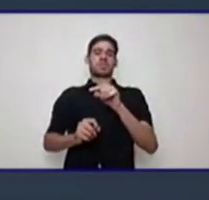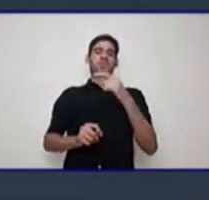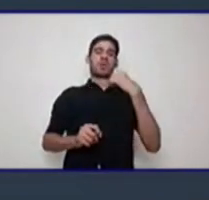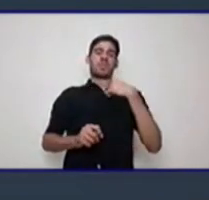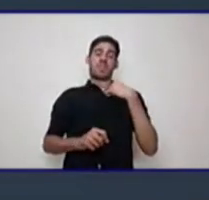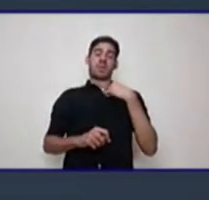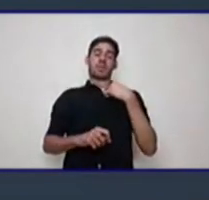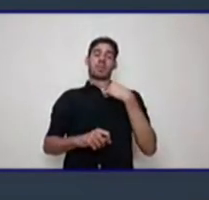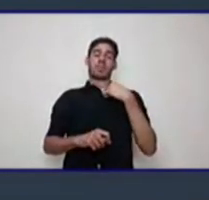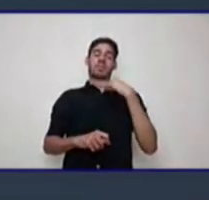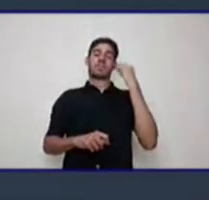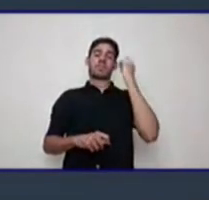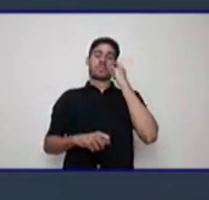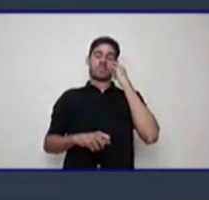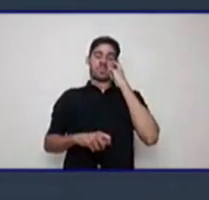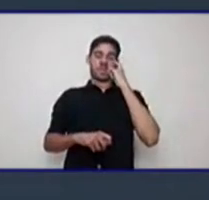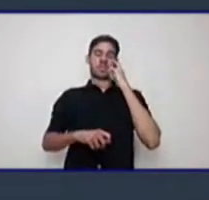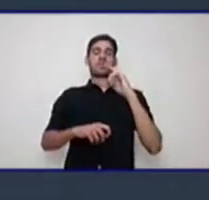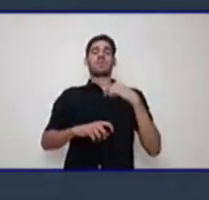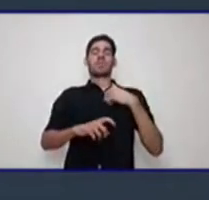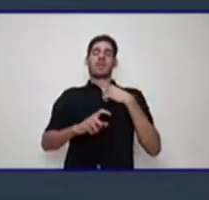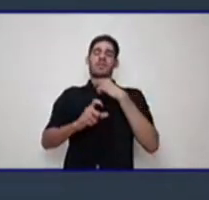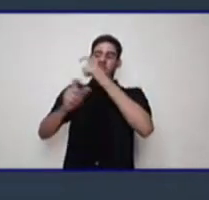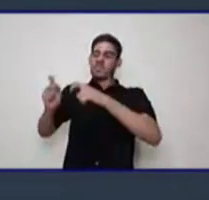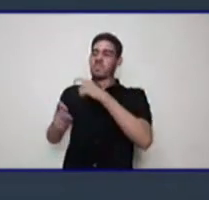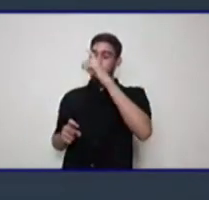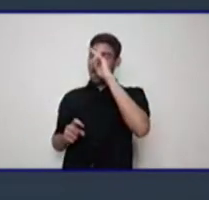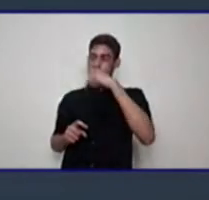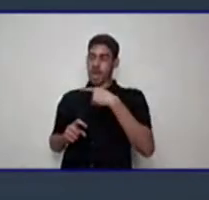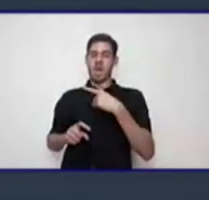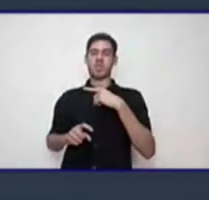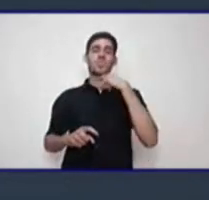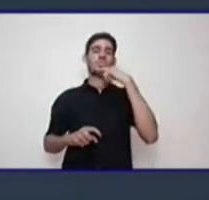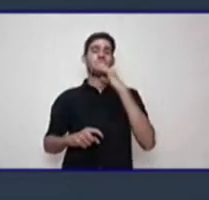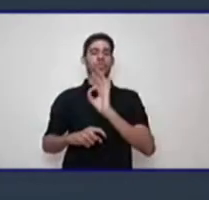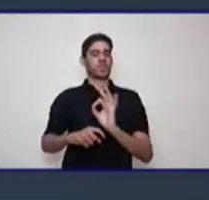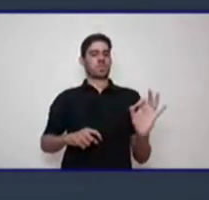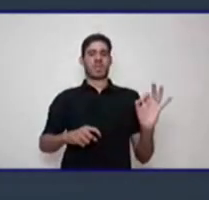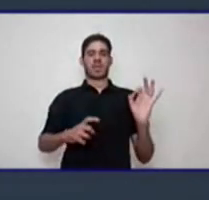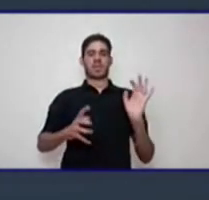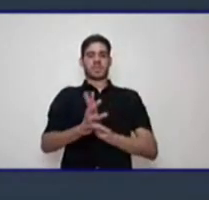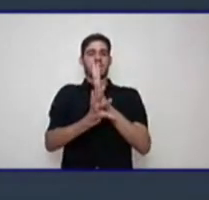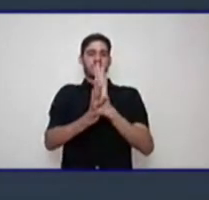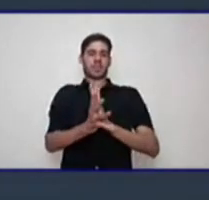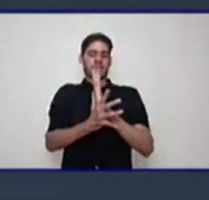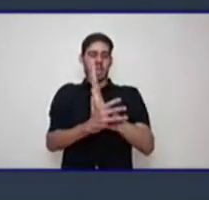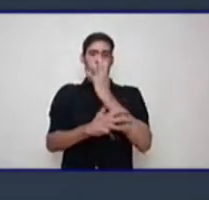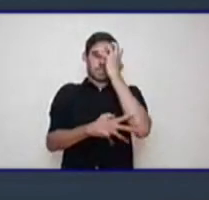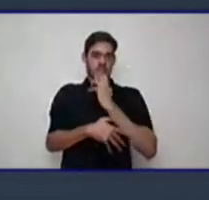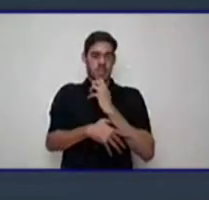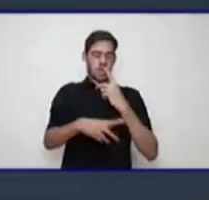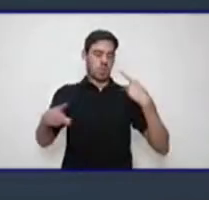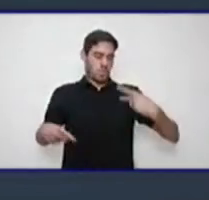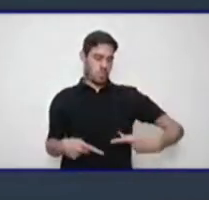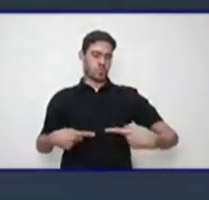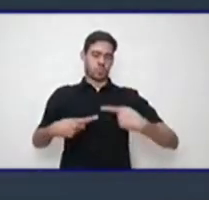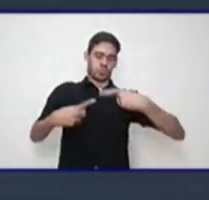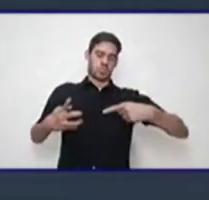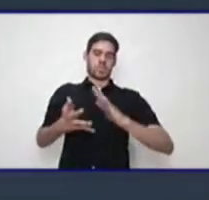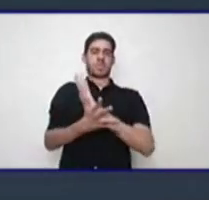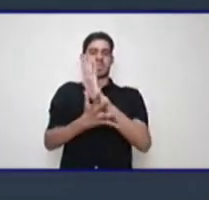visão, houve ofensas pessoais, não há dúvida, e sérias, conduta que, embora indiscutivelmente